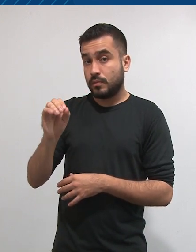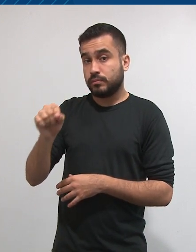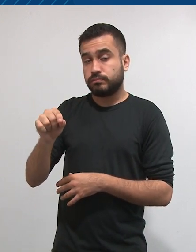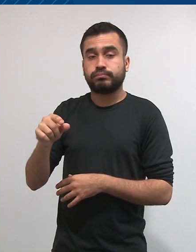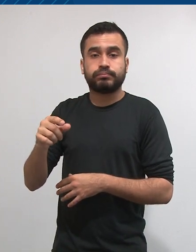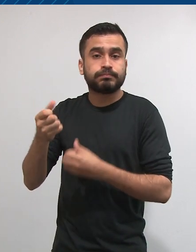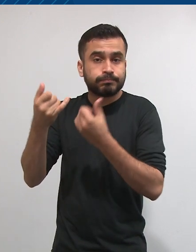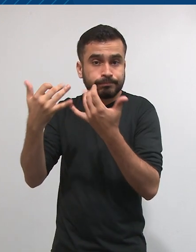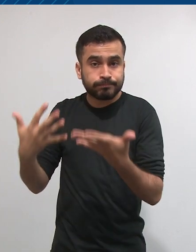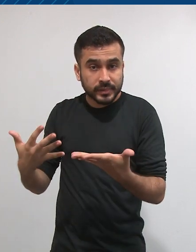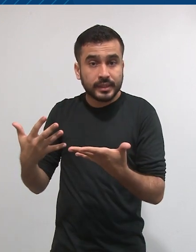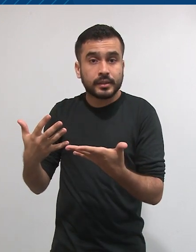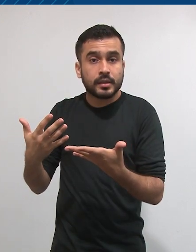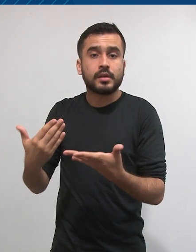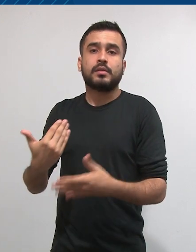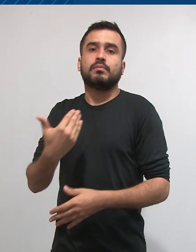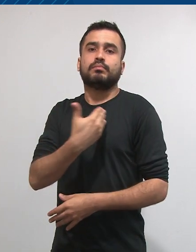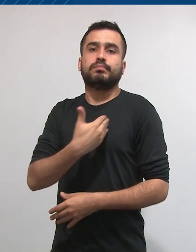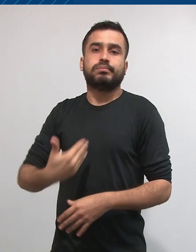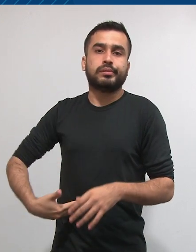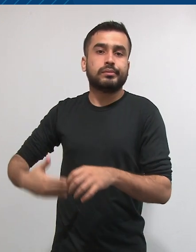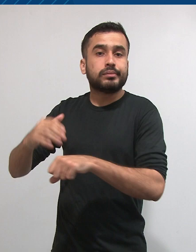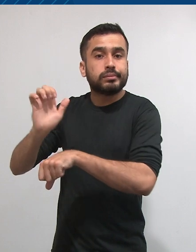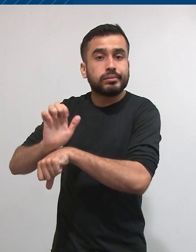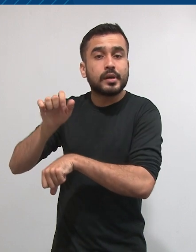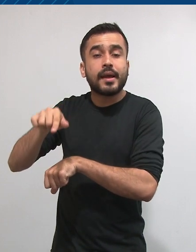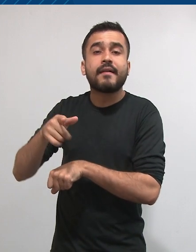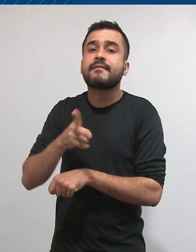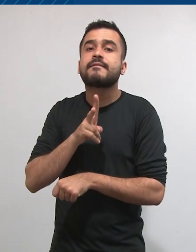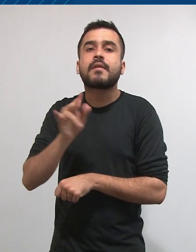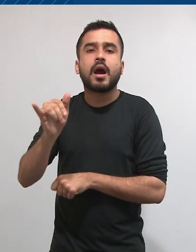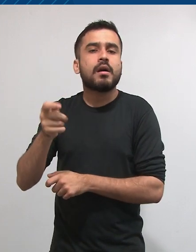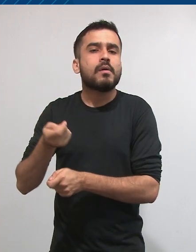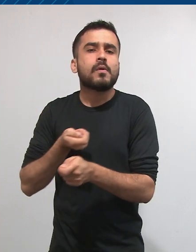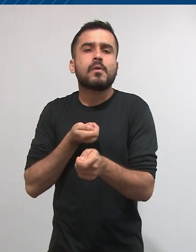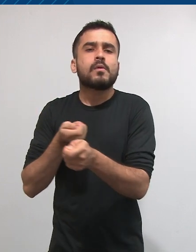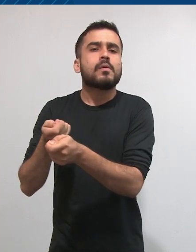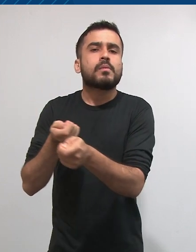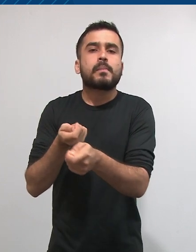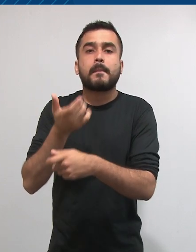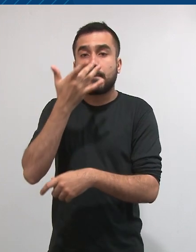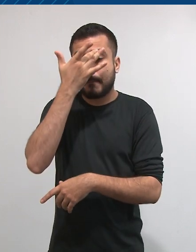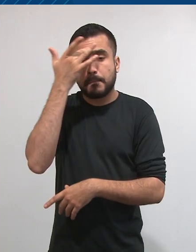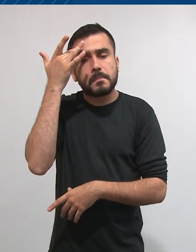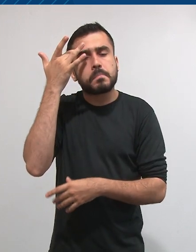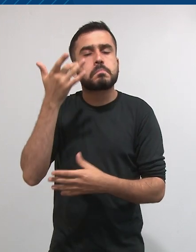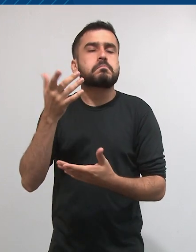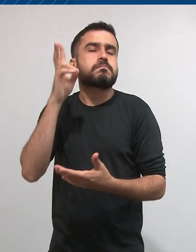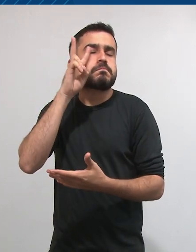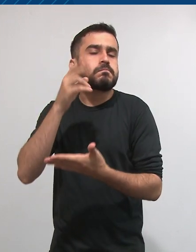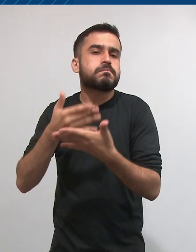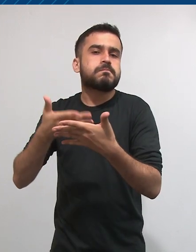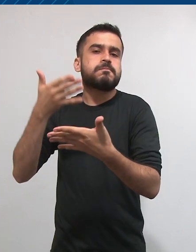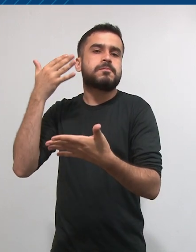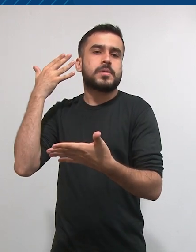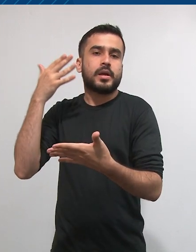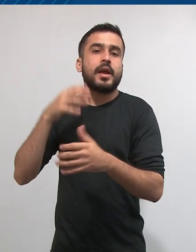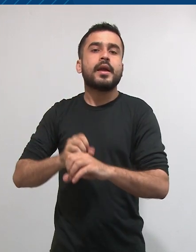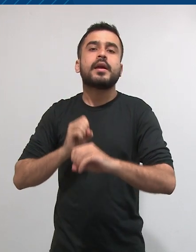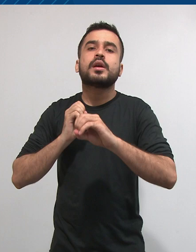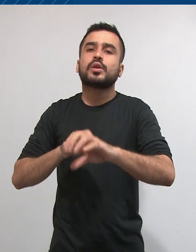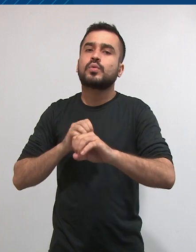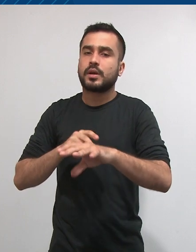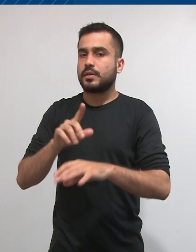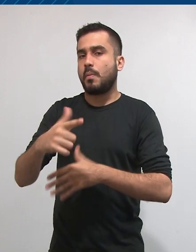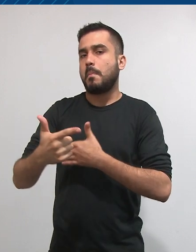ele deve guiar exatamente as pessoas nesta lembrança. A educação